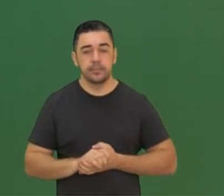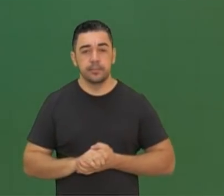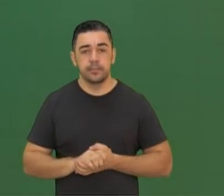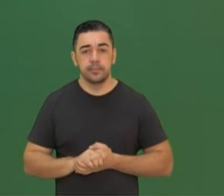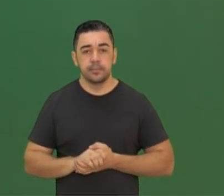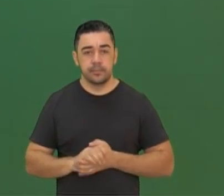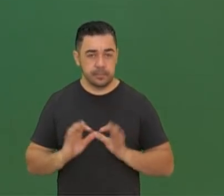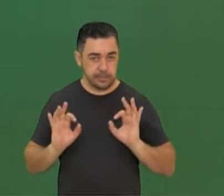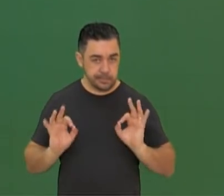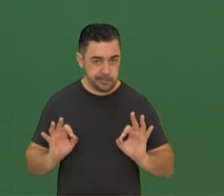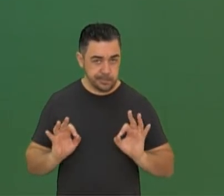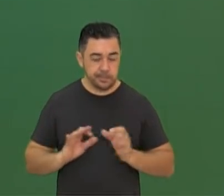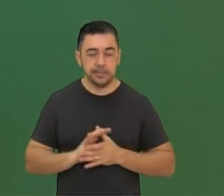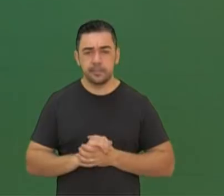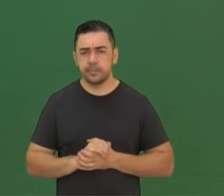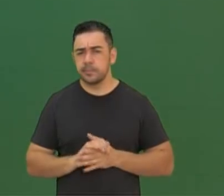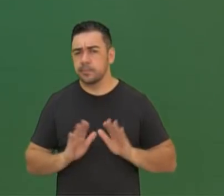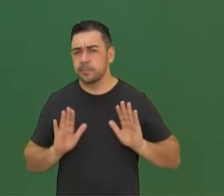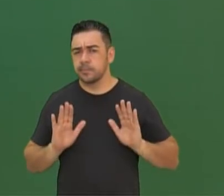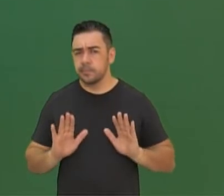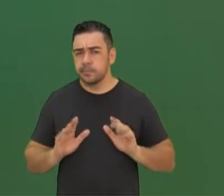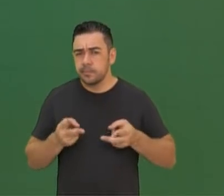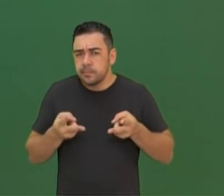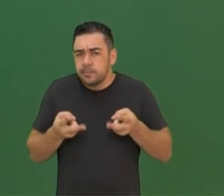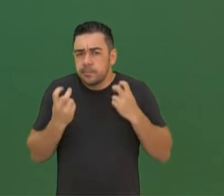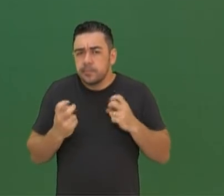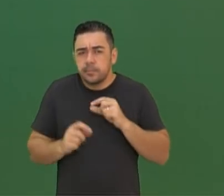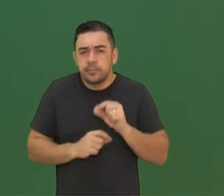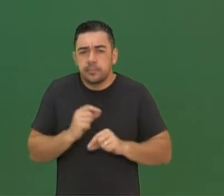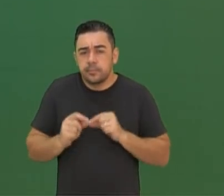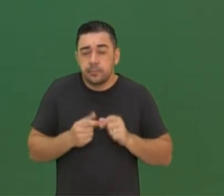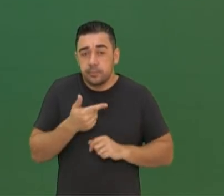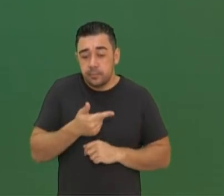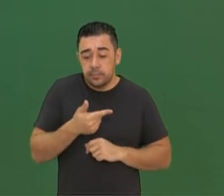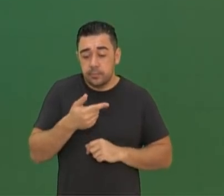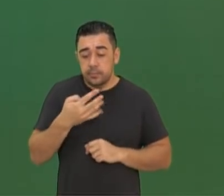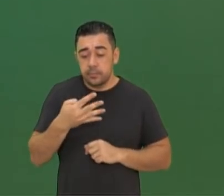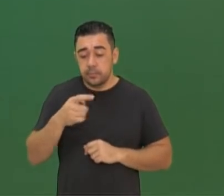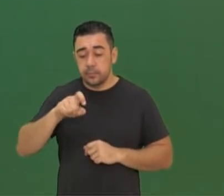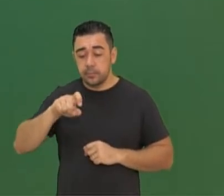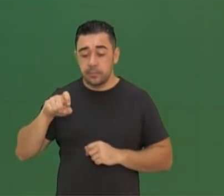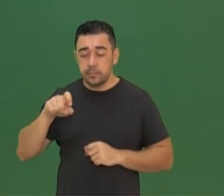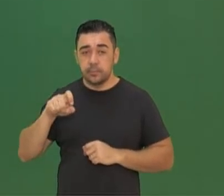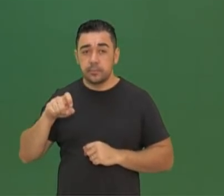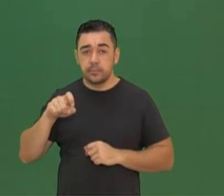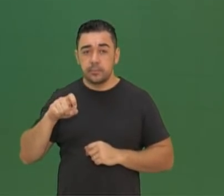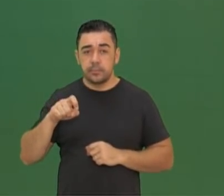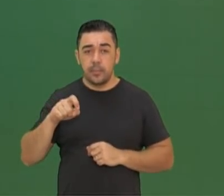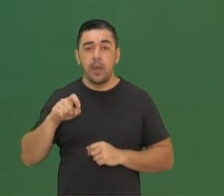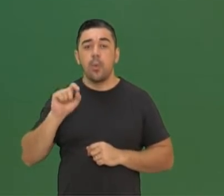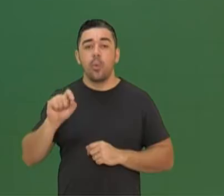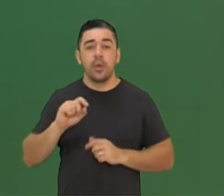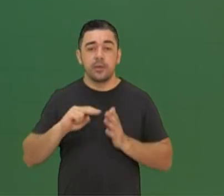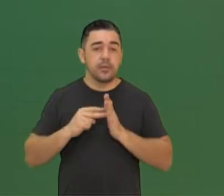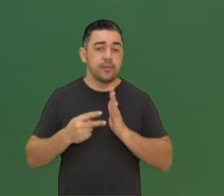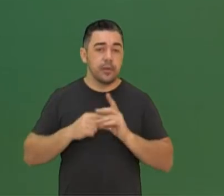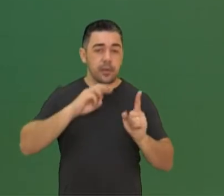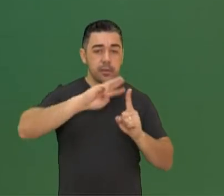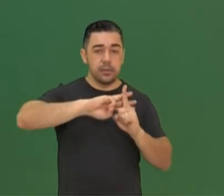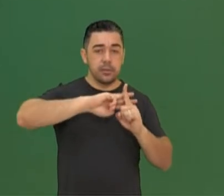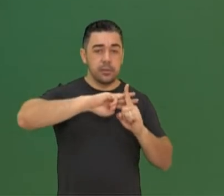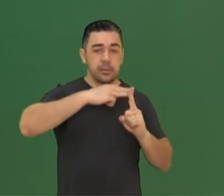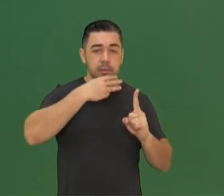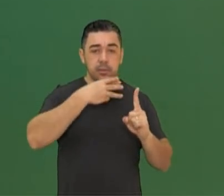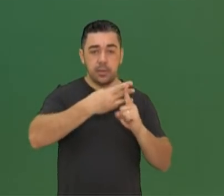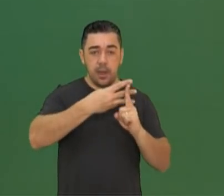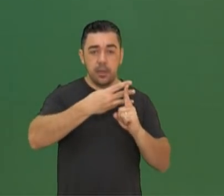24x. Só que você deve perceber o seguinte, que o 24x é o quê? É 3 vezes